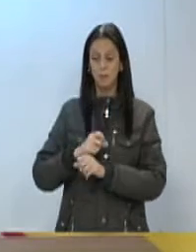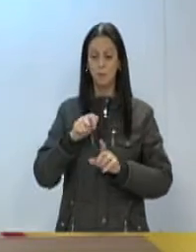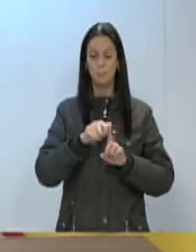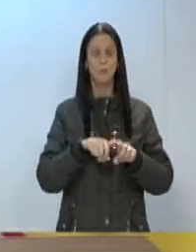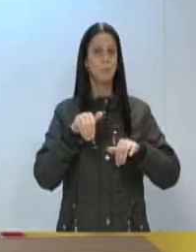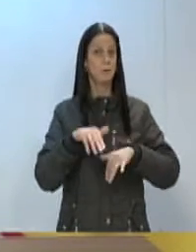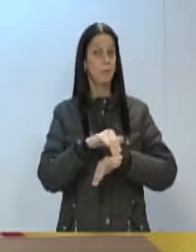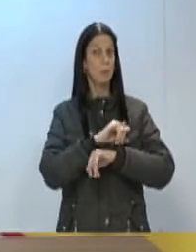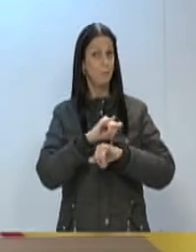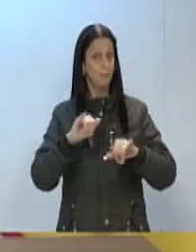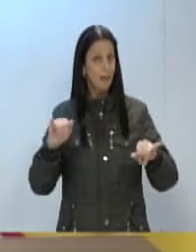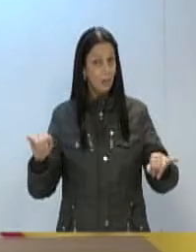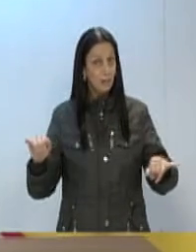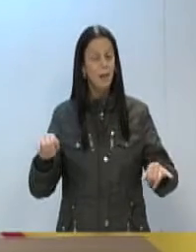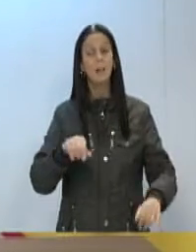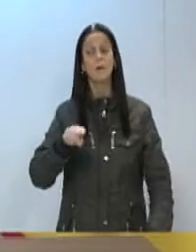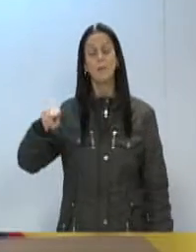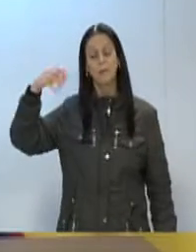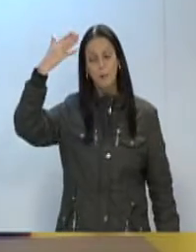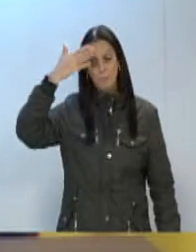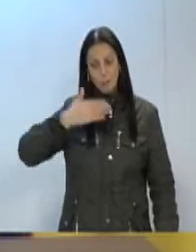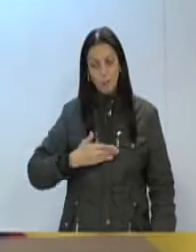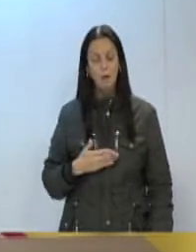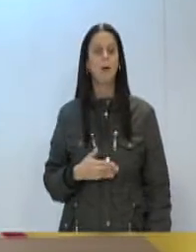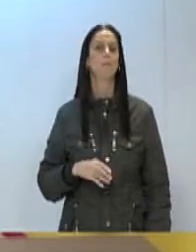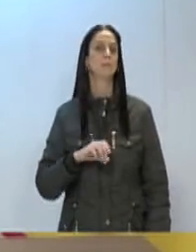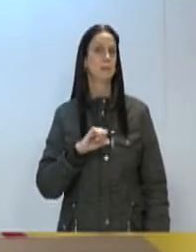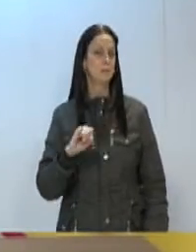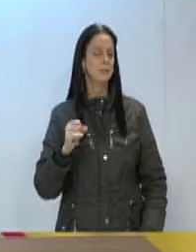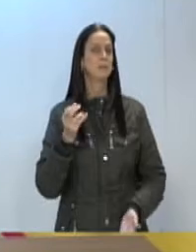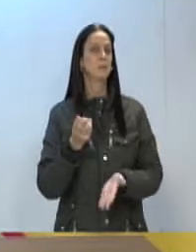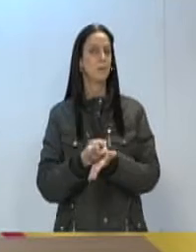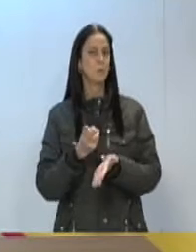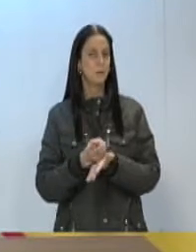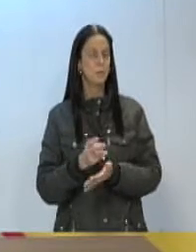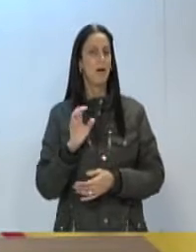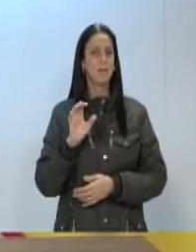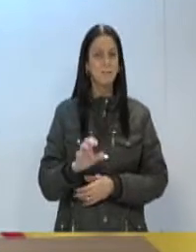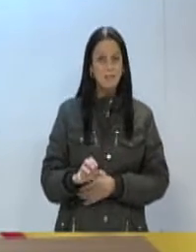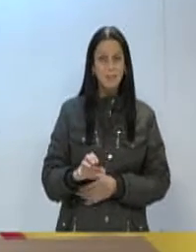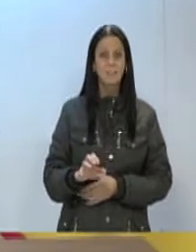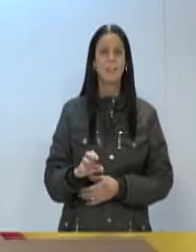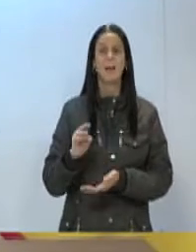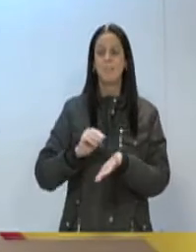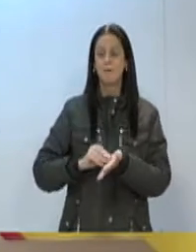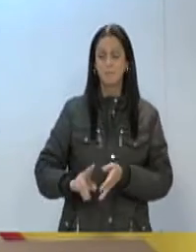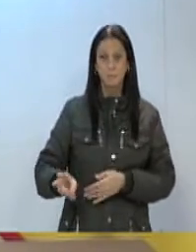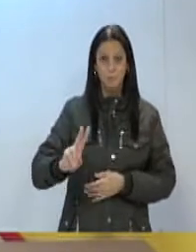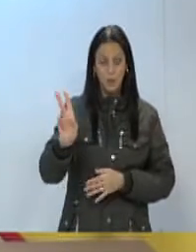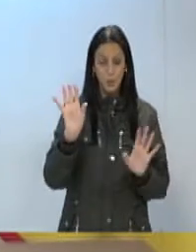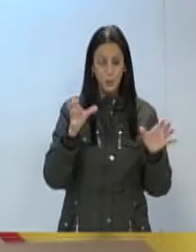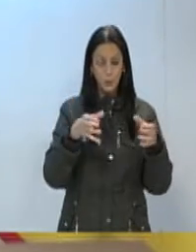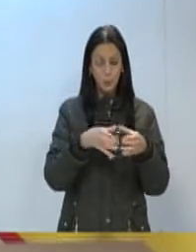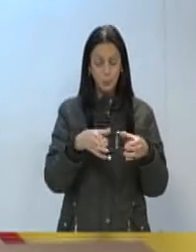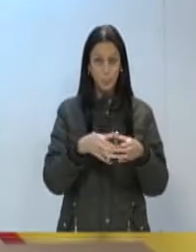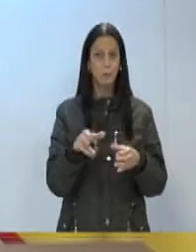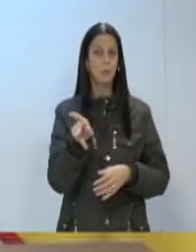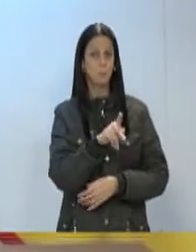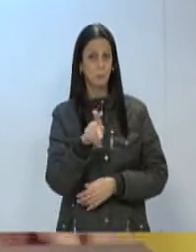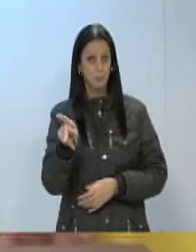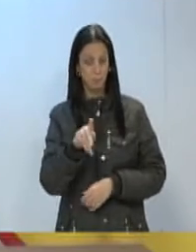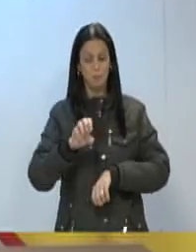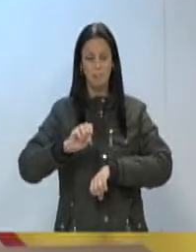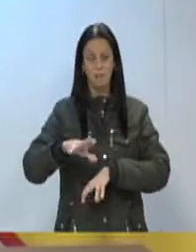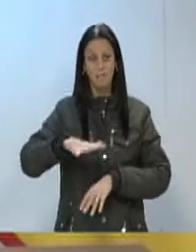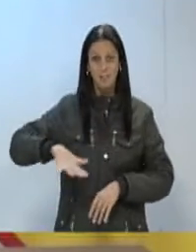testemunha de que eu disse em setembro que se houvesse continuar essa desvalorização com profissional da educação e eu falo para o celular de